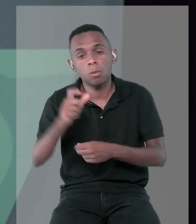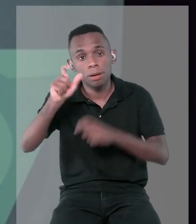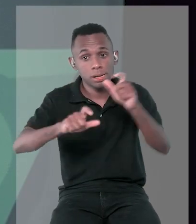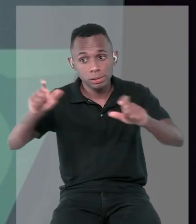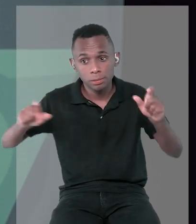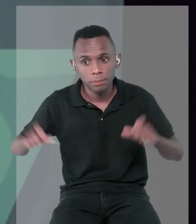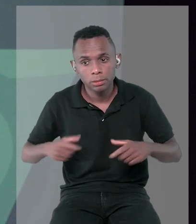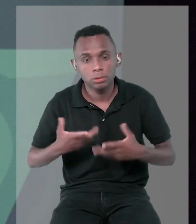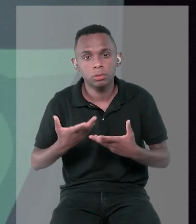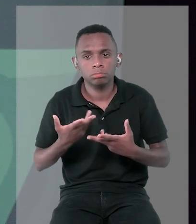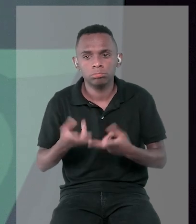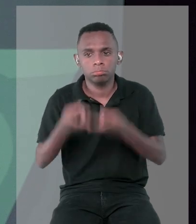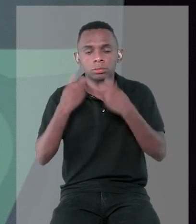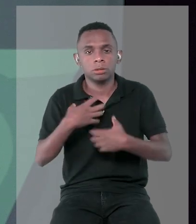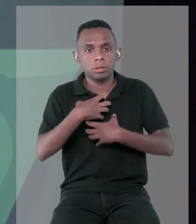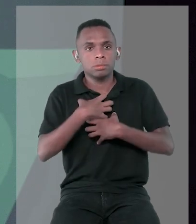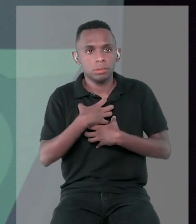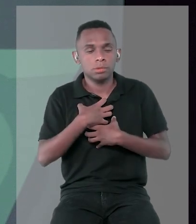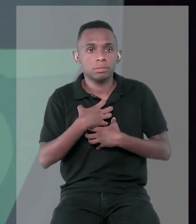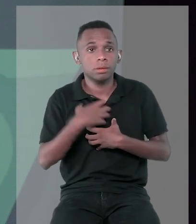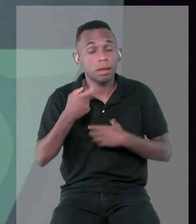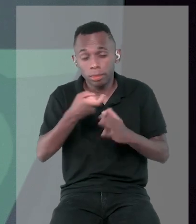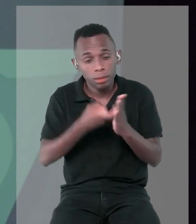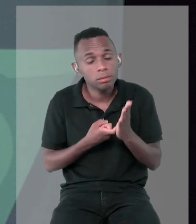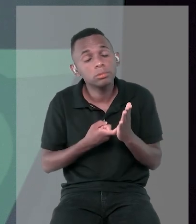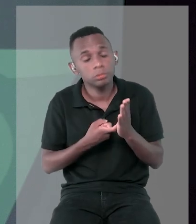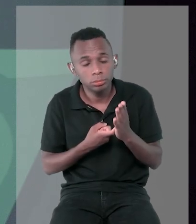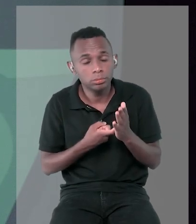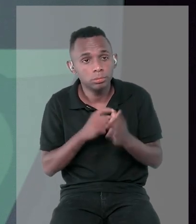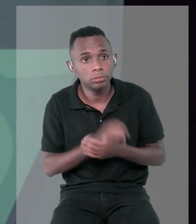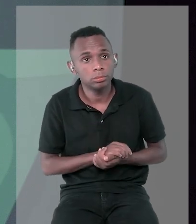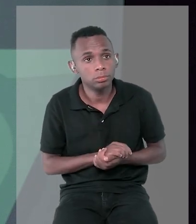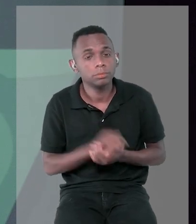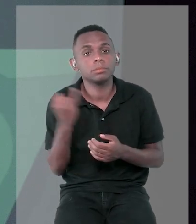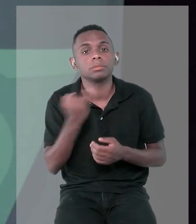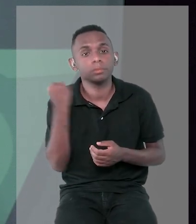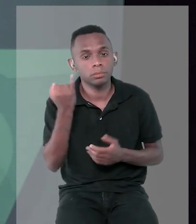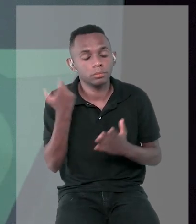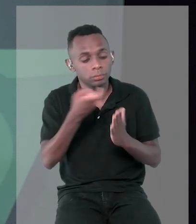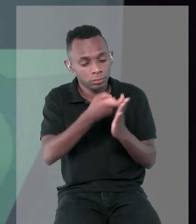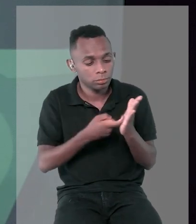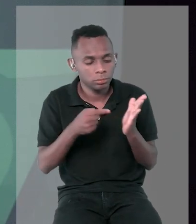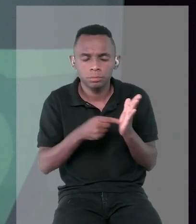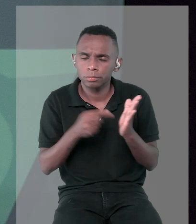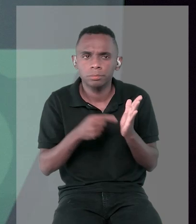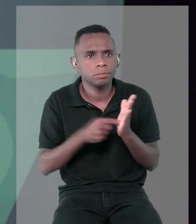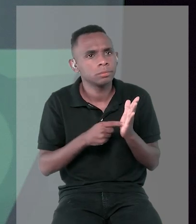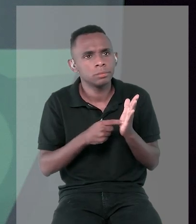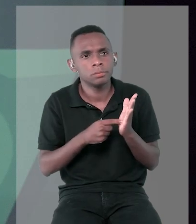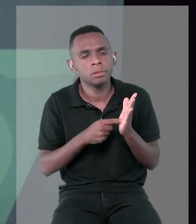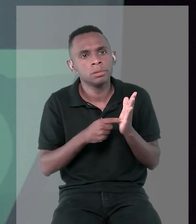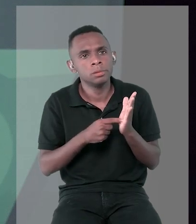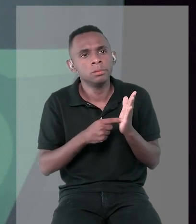as pessoas se situam em relação a isso. É texto. Né? E a importância do texto é muito importante,